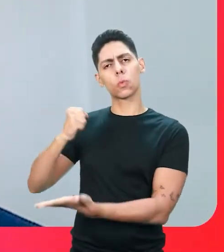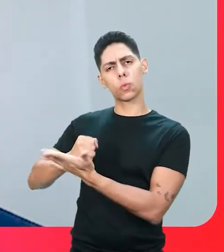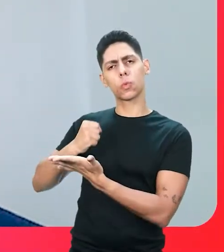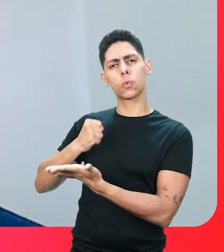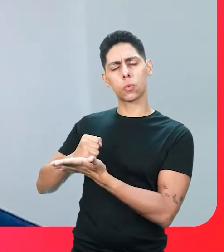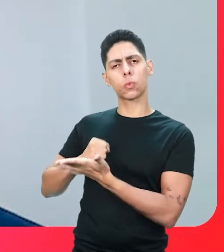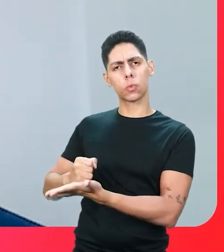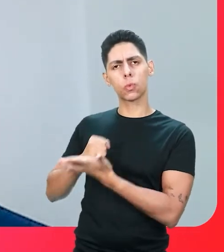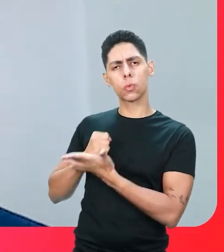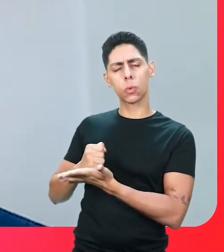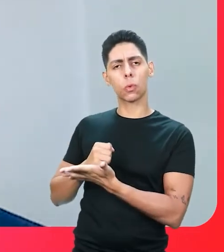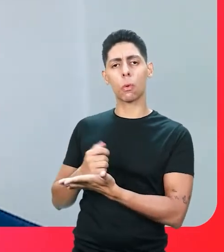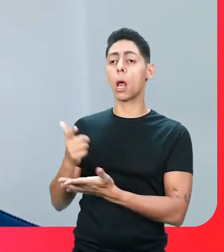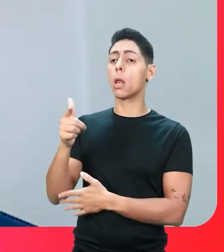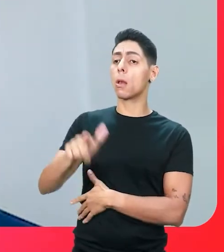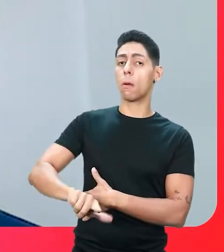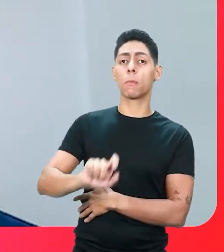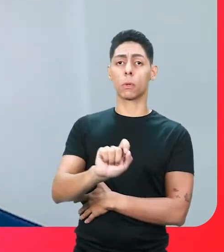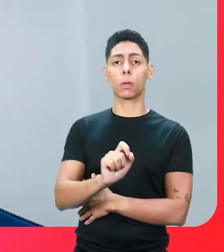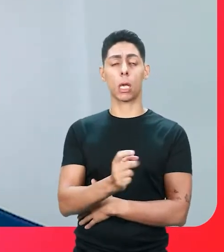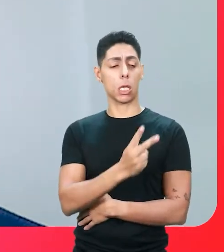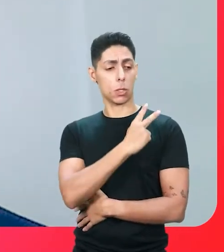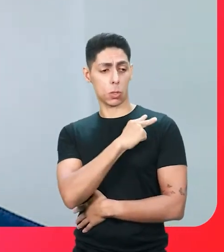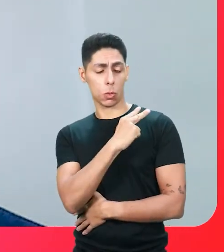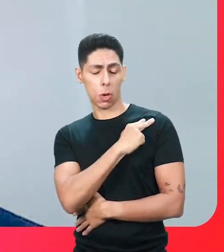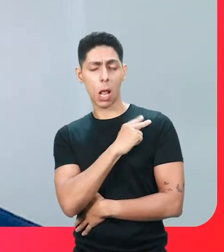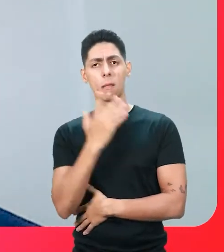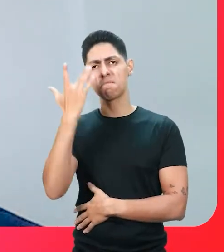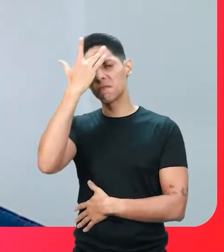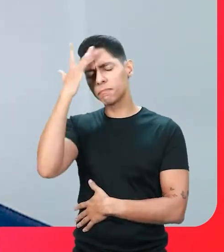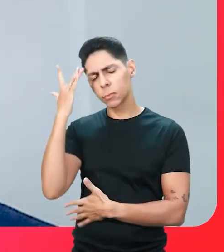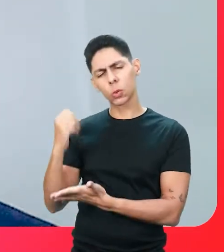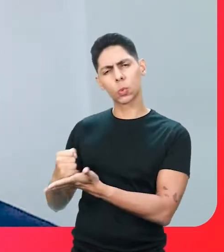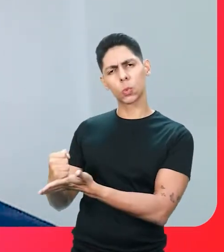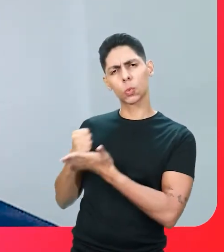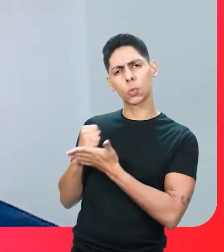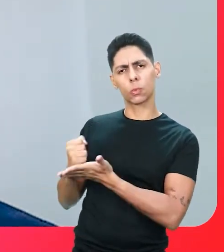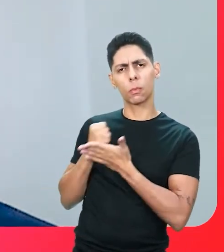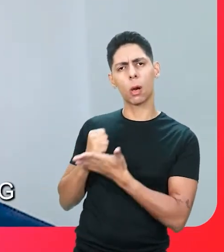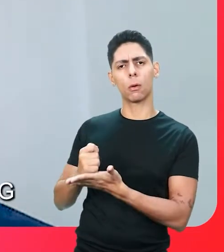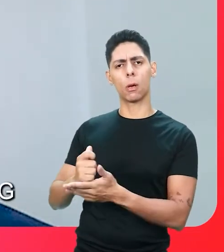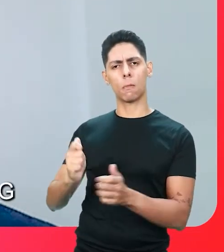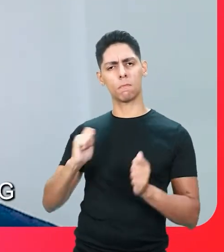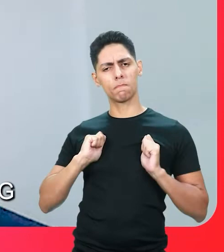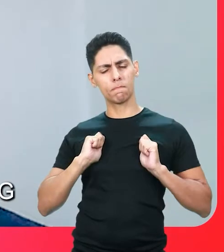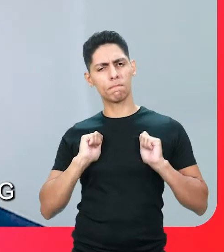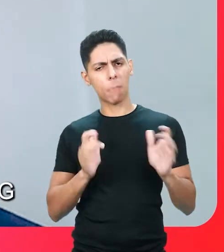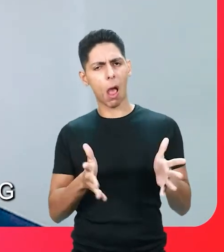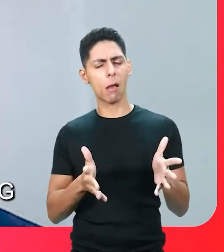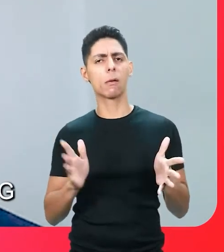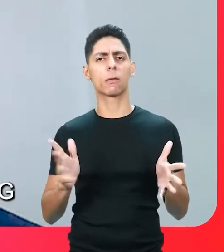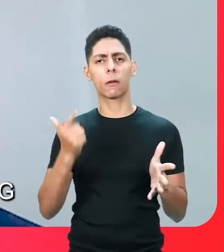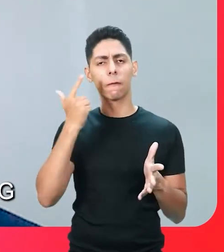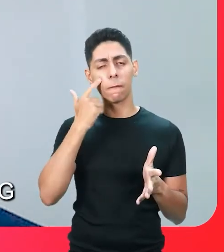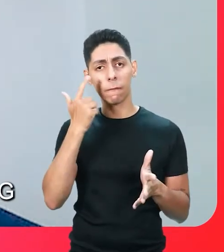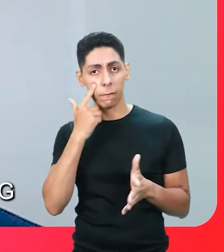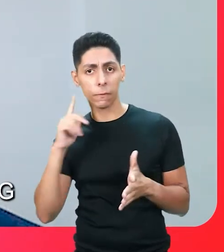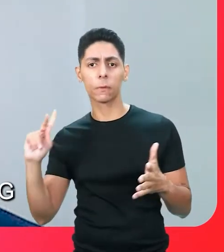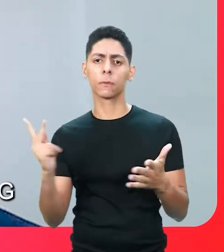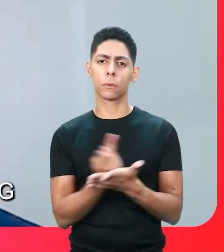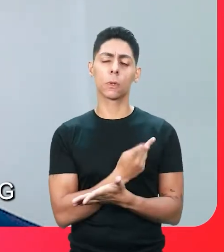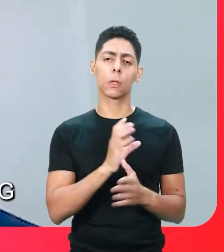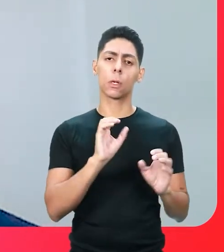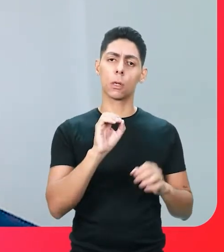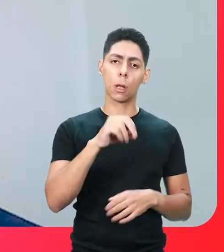pessoas também. De novo, no segundo grau, de novo, muito apoio, muita atitude que inclui, como eu costumo dizer no slogan da ONG que eu